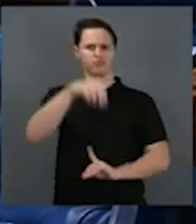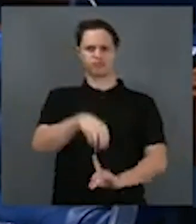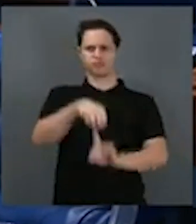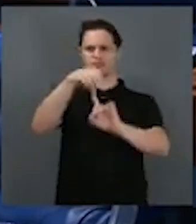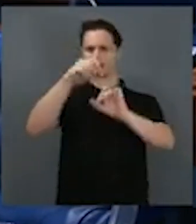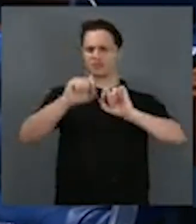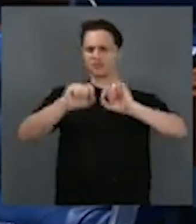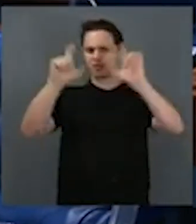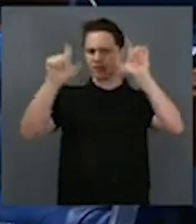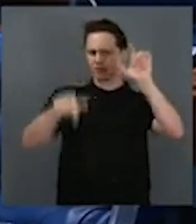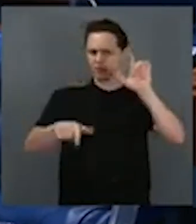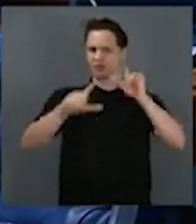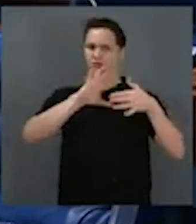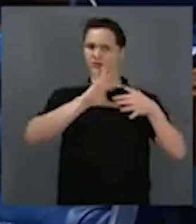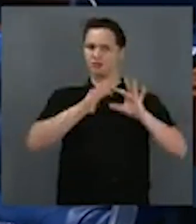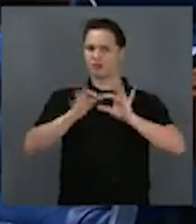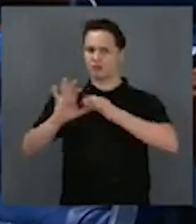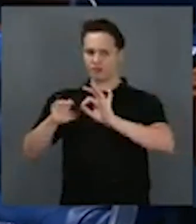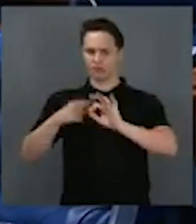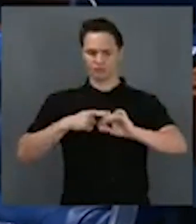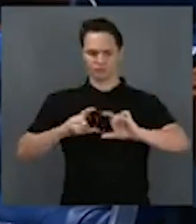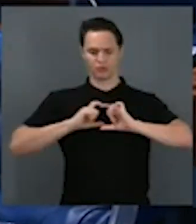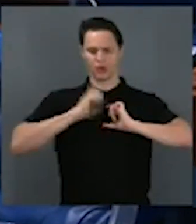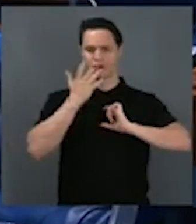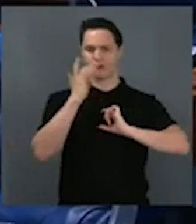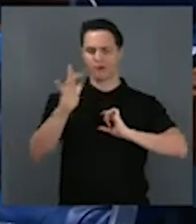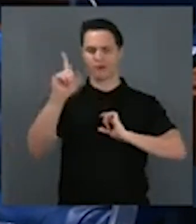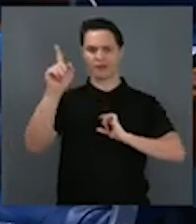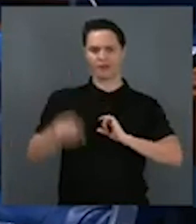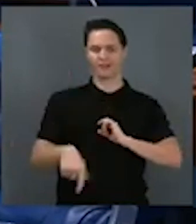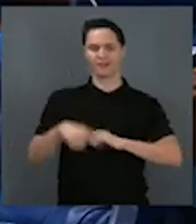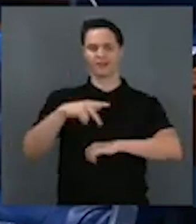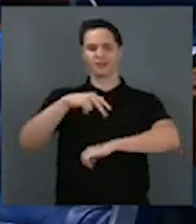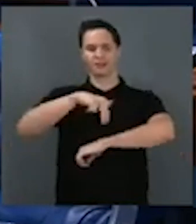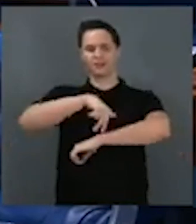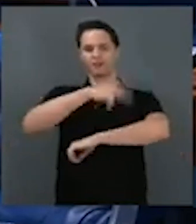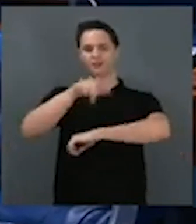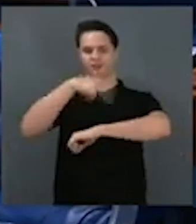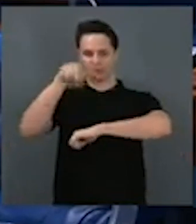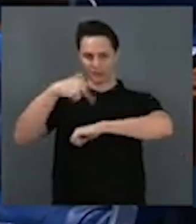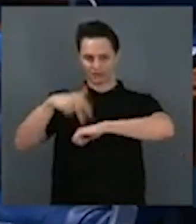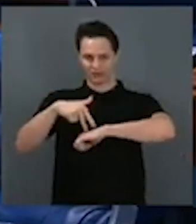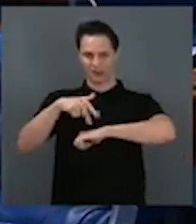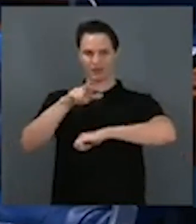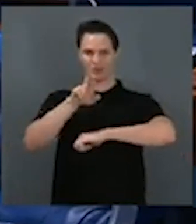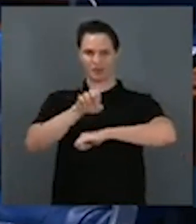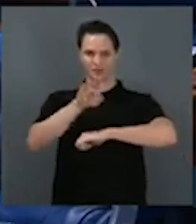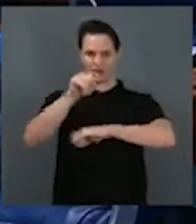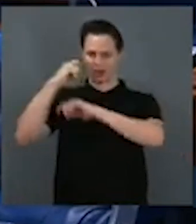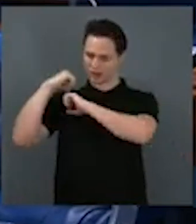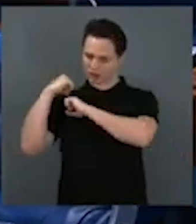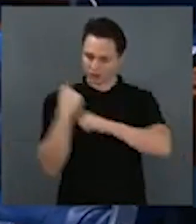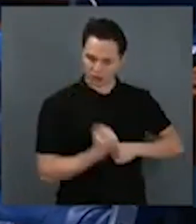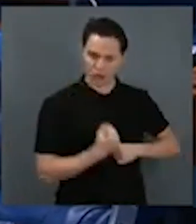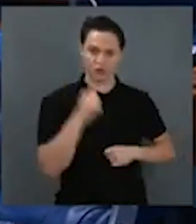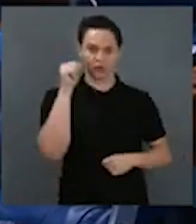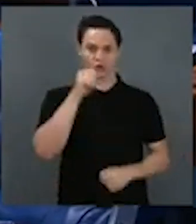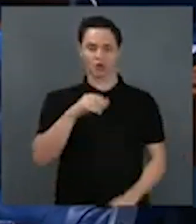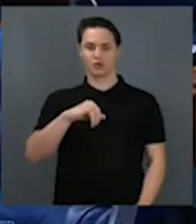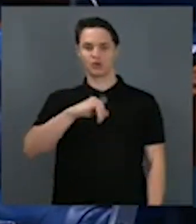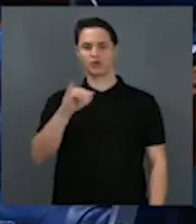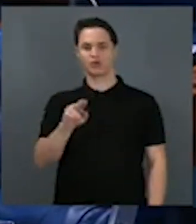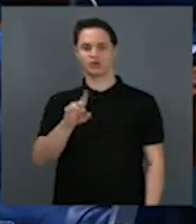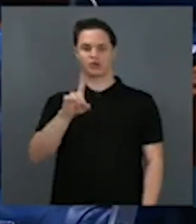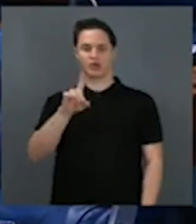nessas Olimpíadas. As nossas medalhas de ouro aí foram a Rebeca, a Bia, nós tivemos aqui também o Caio, aqui de Sobradinho,